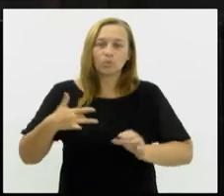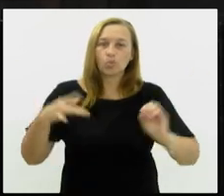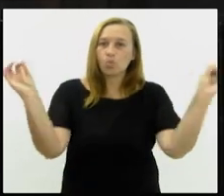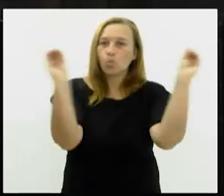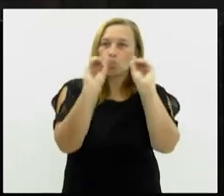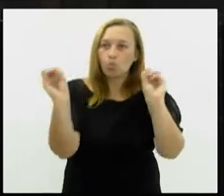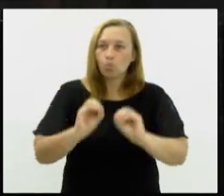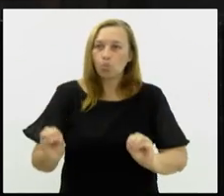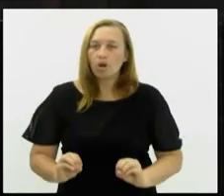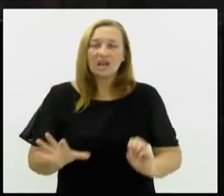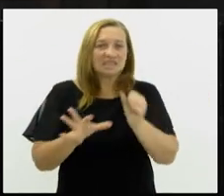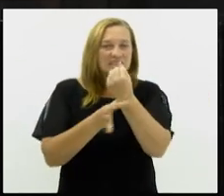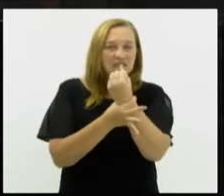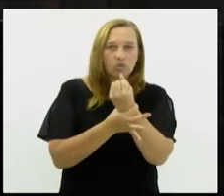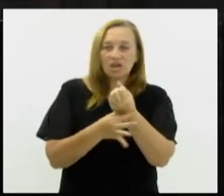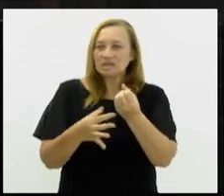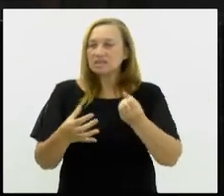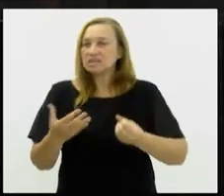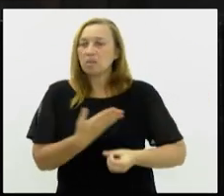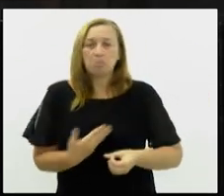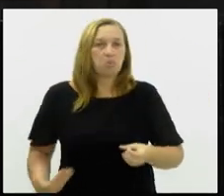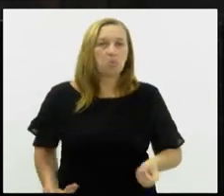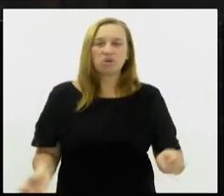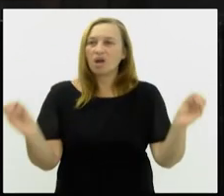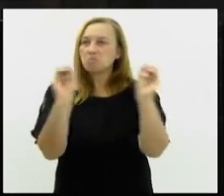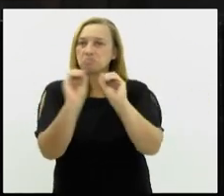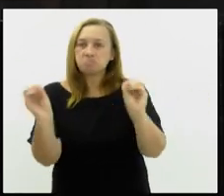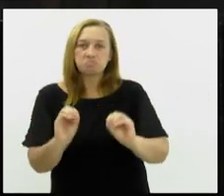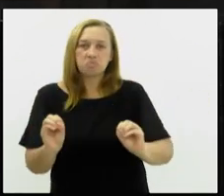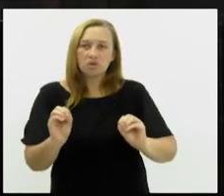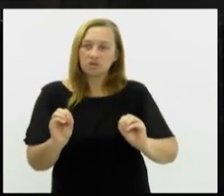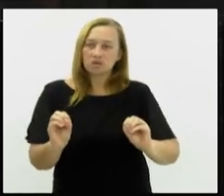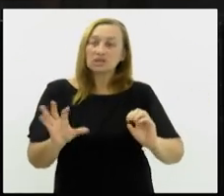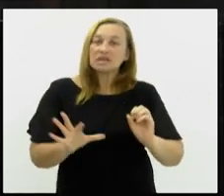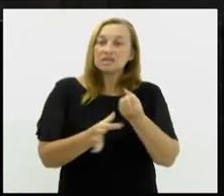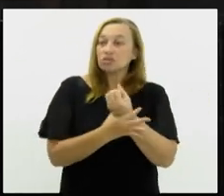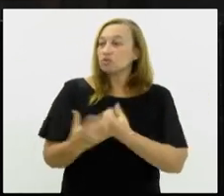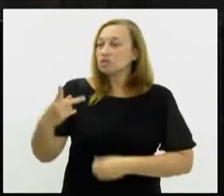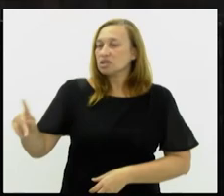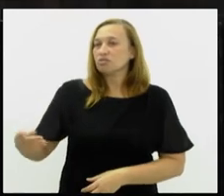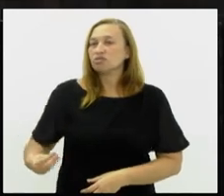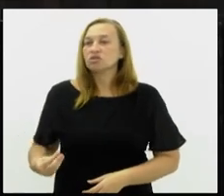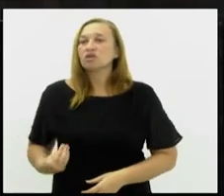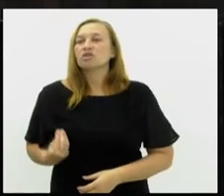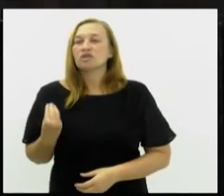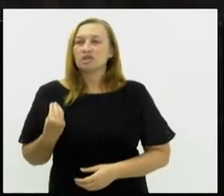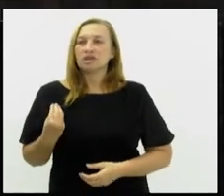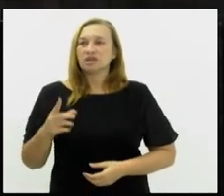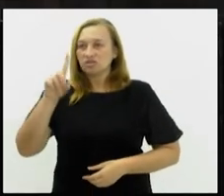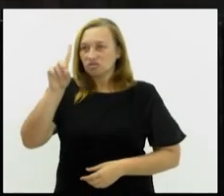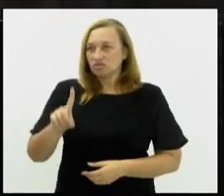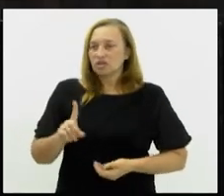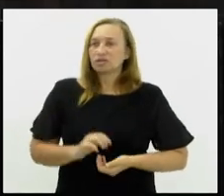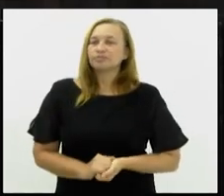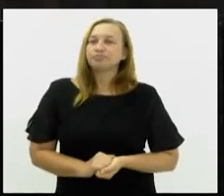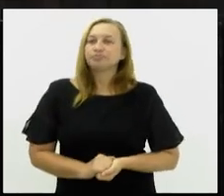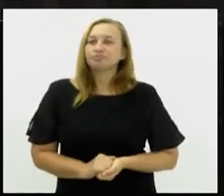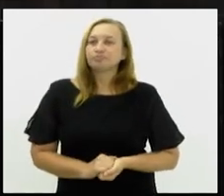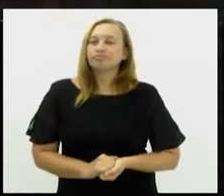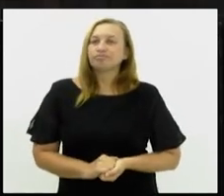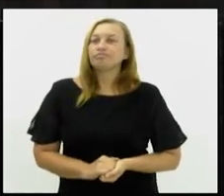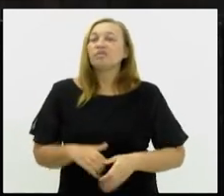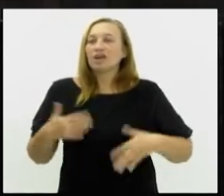acesso à segurança pública que assegure o seu direito de viver. Então, é nesse escopo